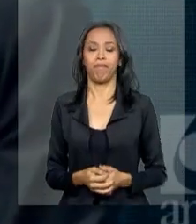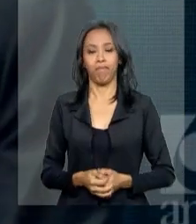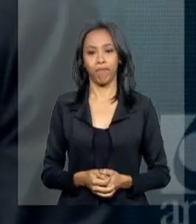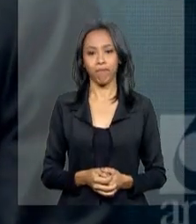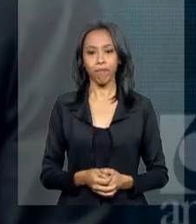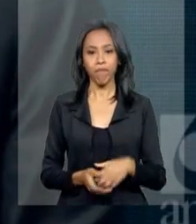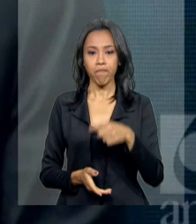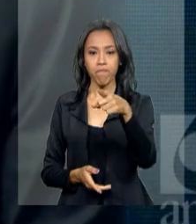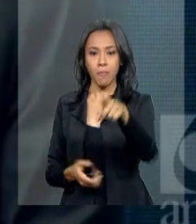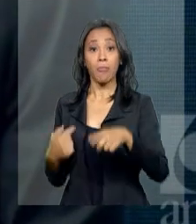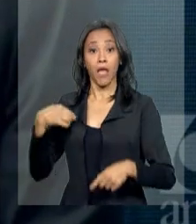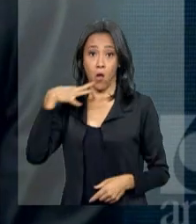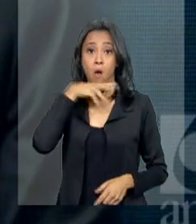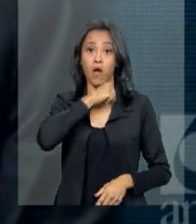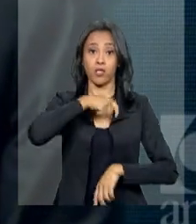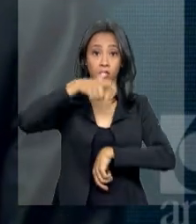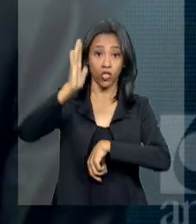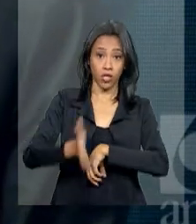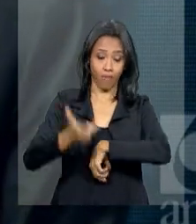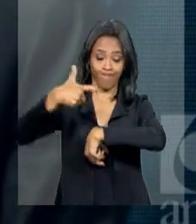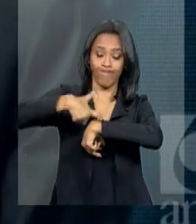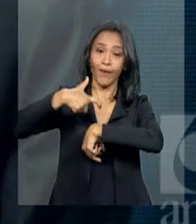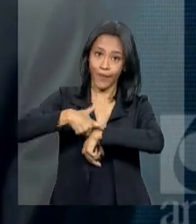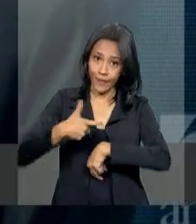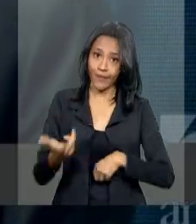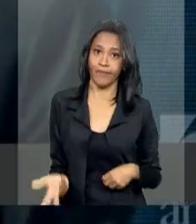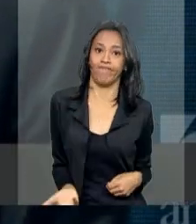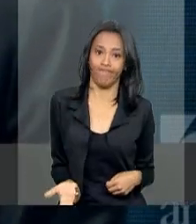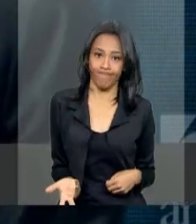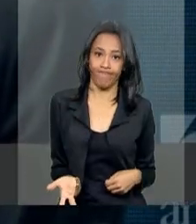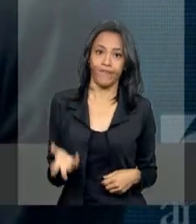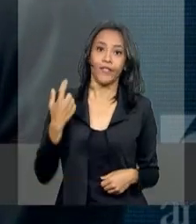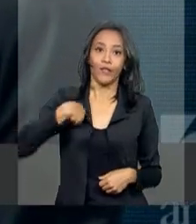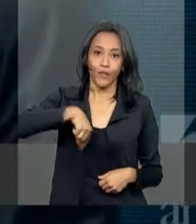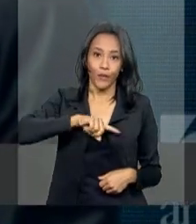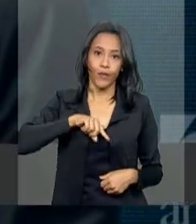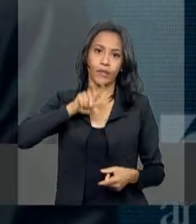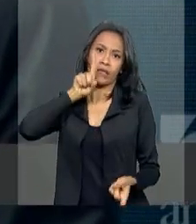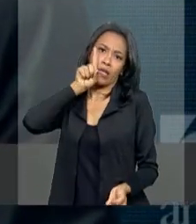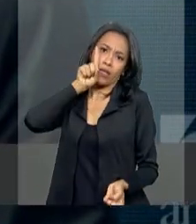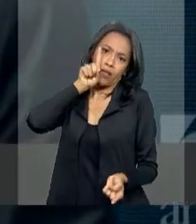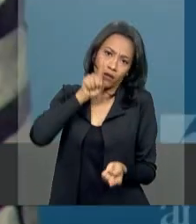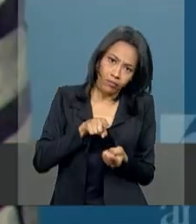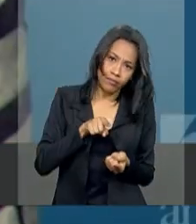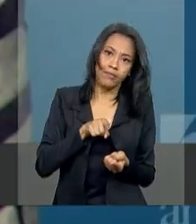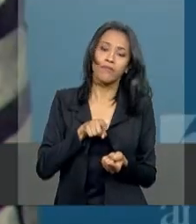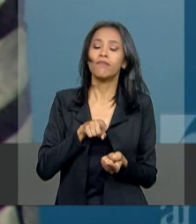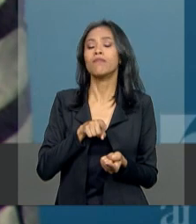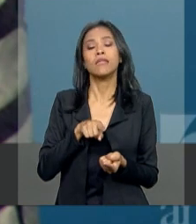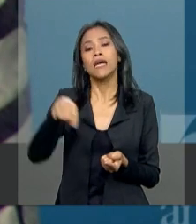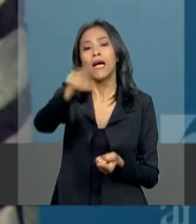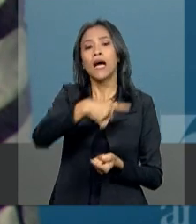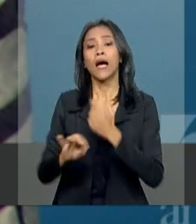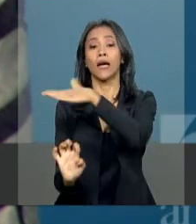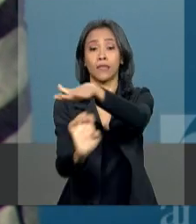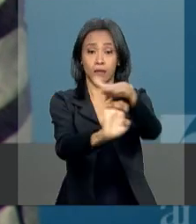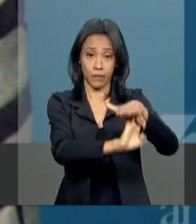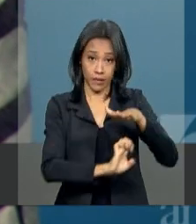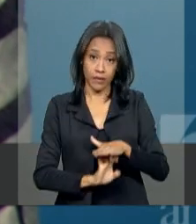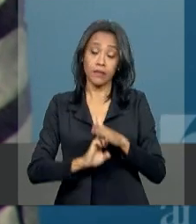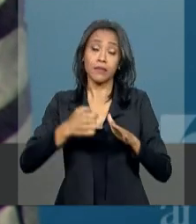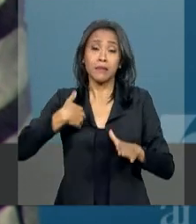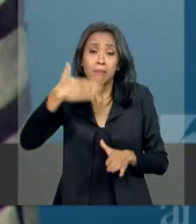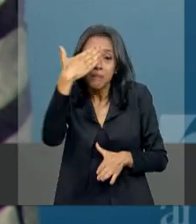Eu acho que está na hora de nós simplificarmos toda esta visão. As empresas e, particularmente,